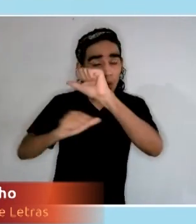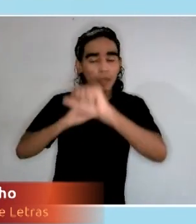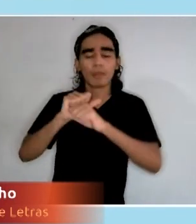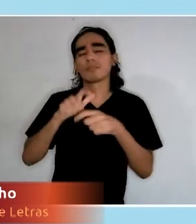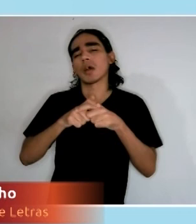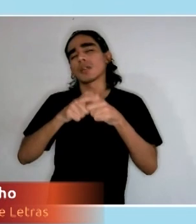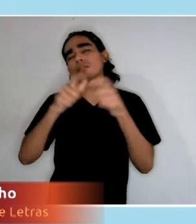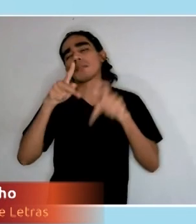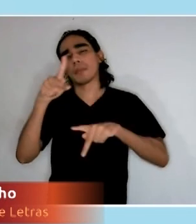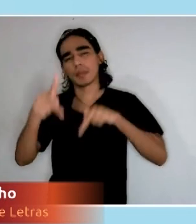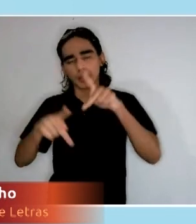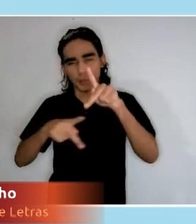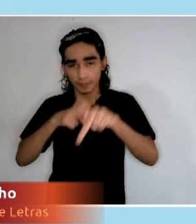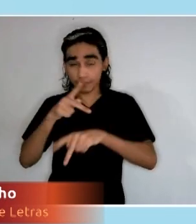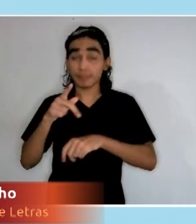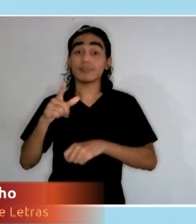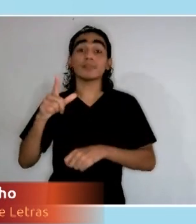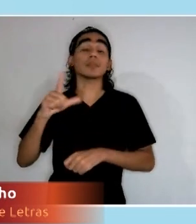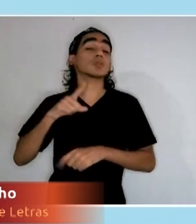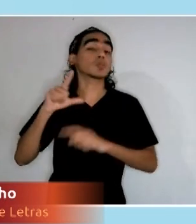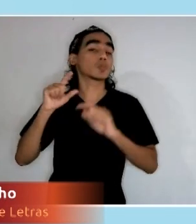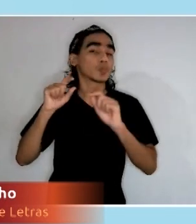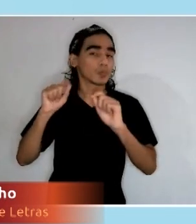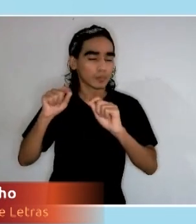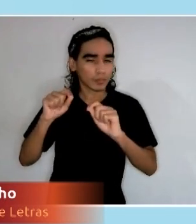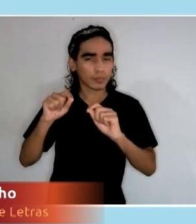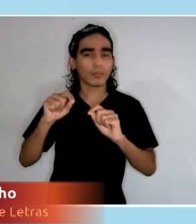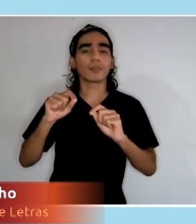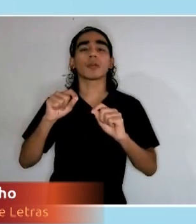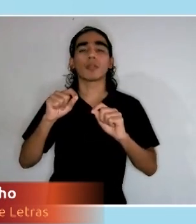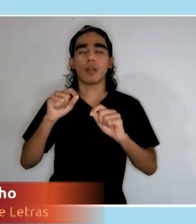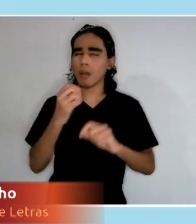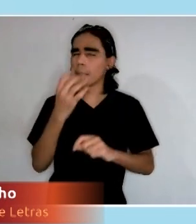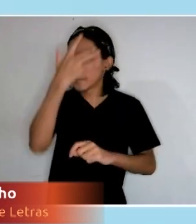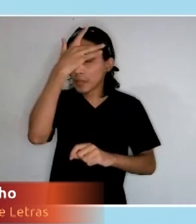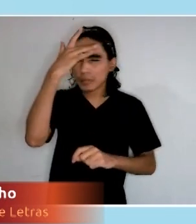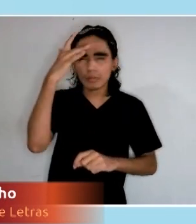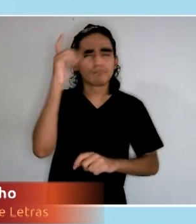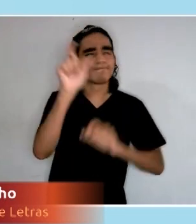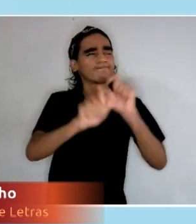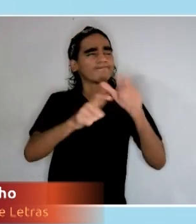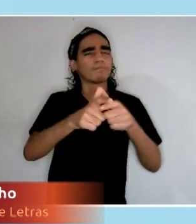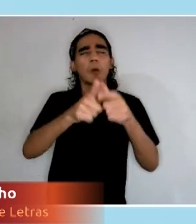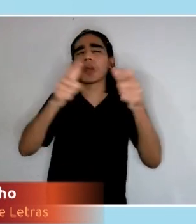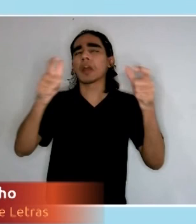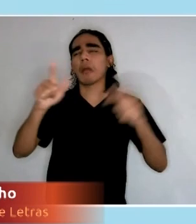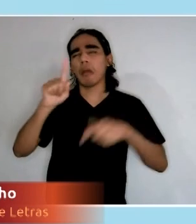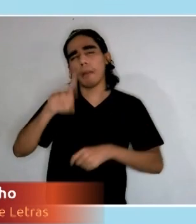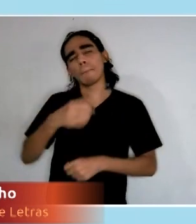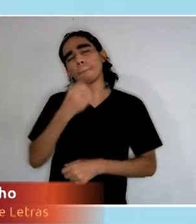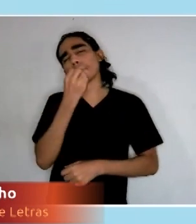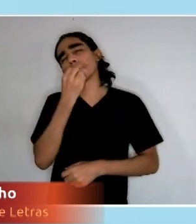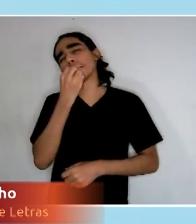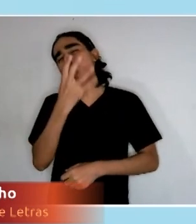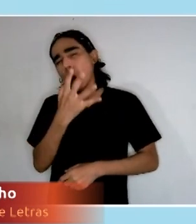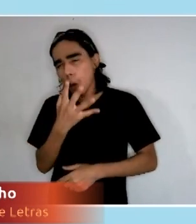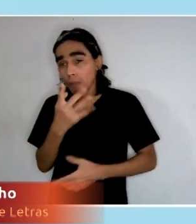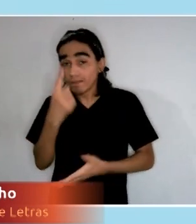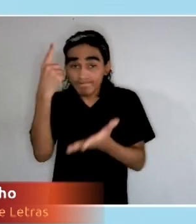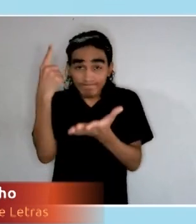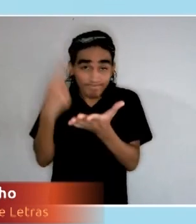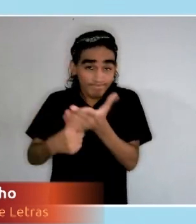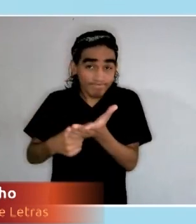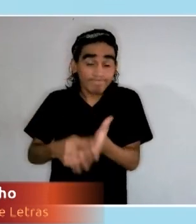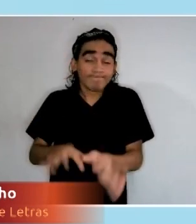maioria da população é composta por pessoas boas, pessoas comprometidas, pessoas que querem o melhor